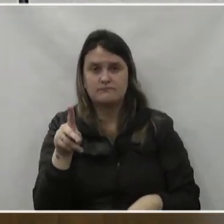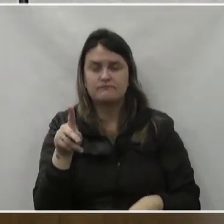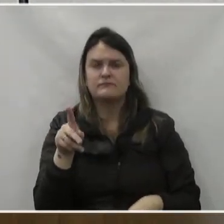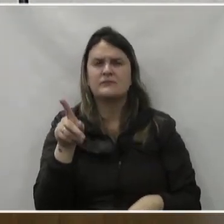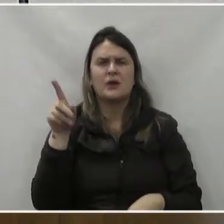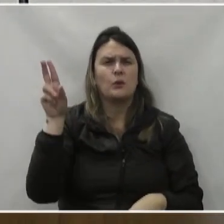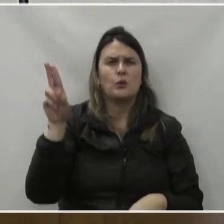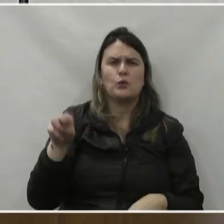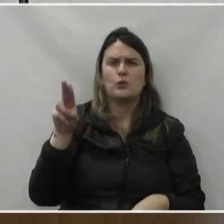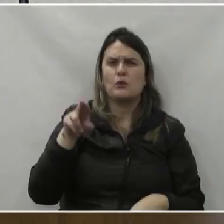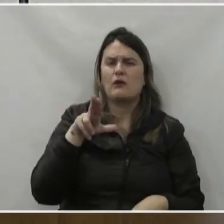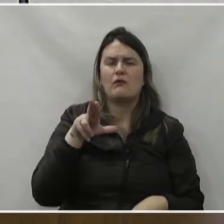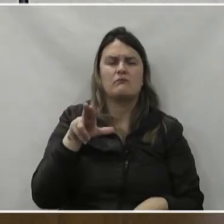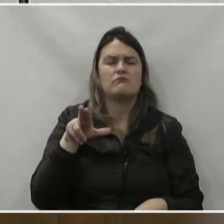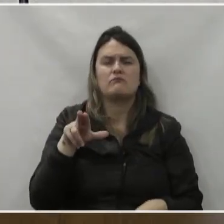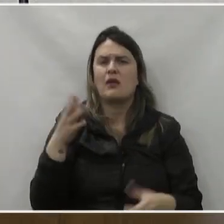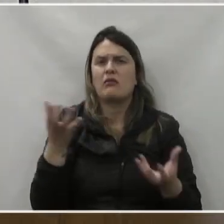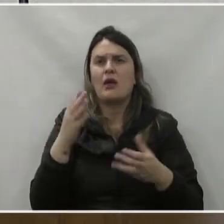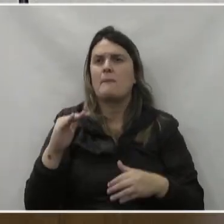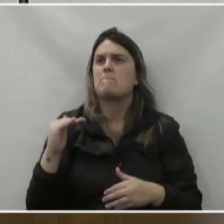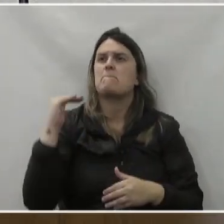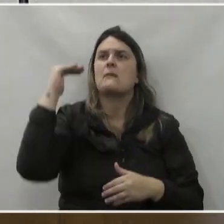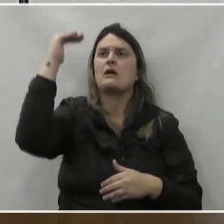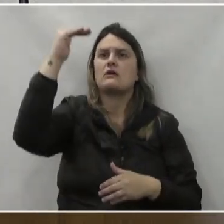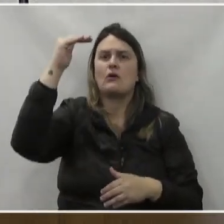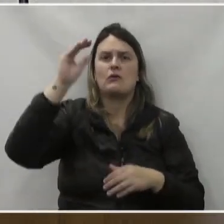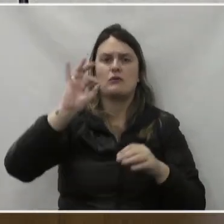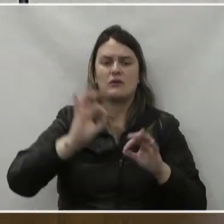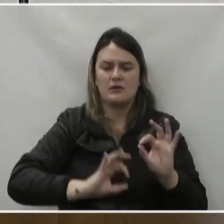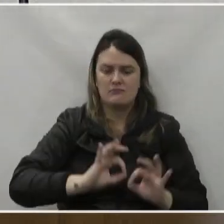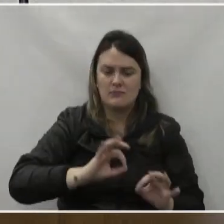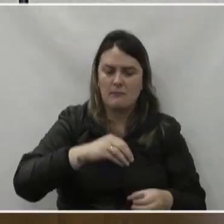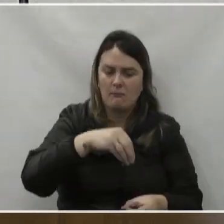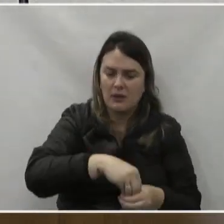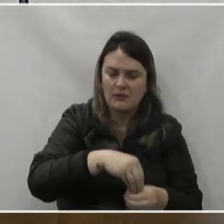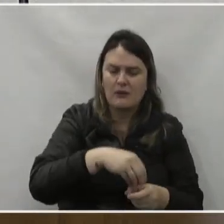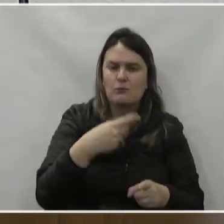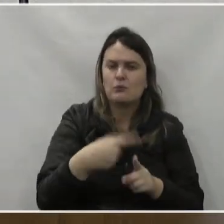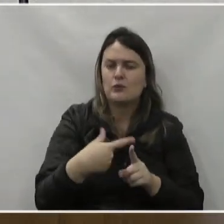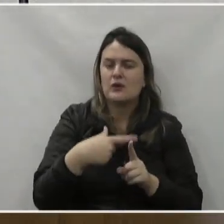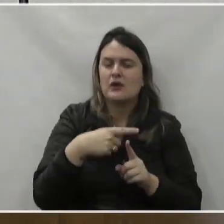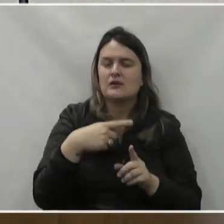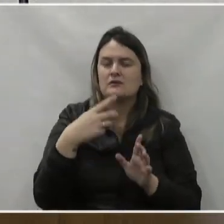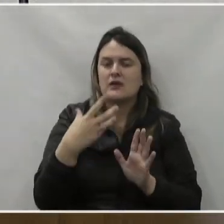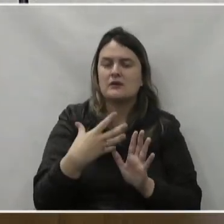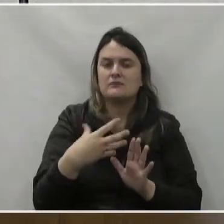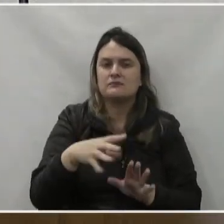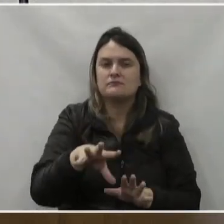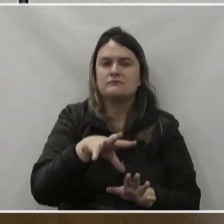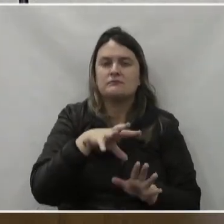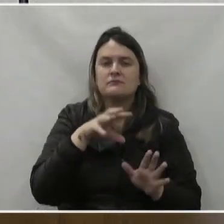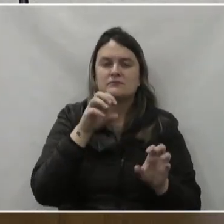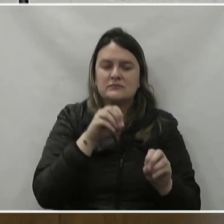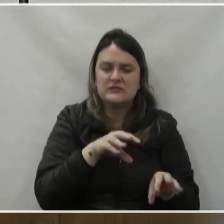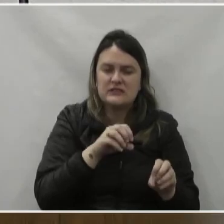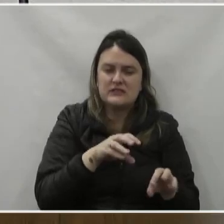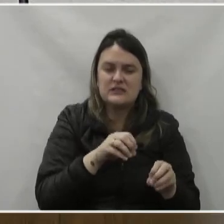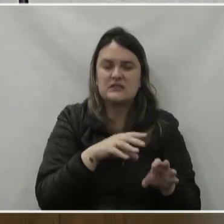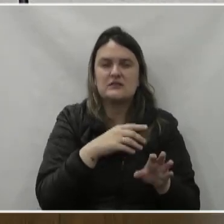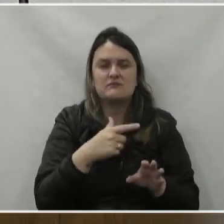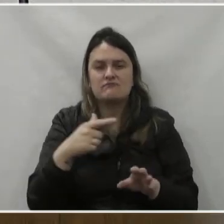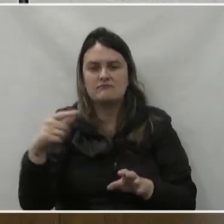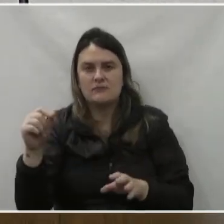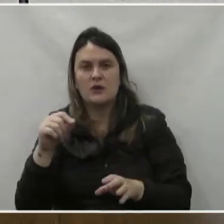ele nunca vai querer ser maior do que a planta. Ele inspira e sai. Tanto que o